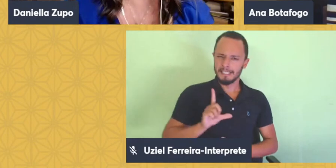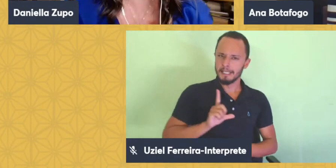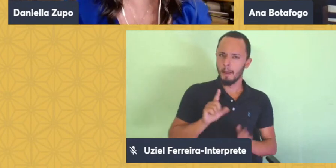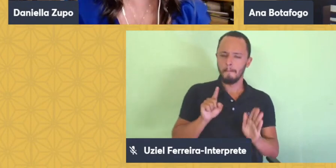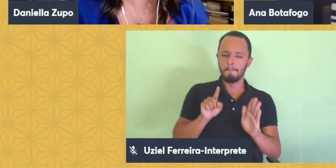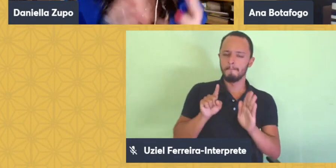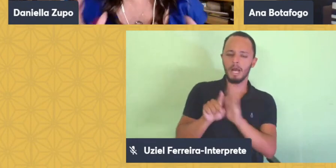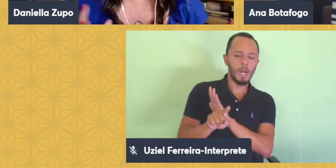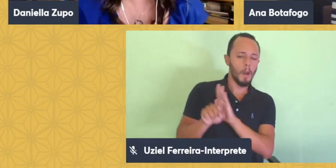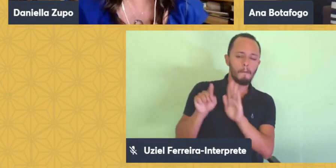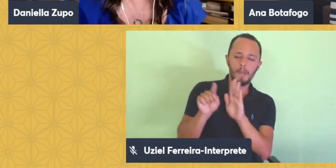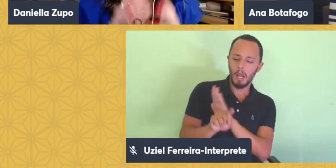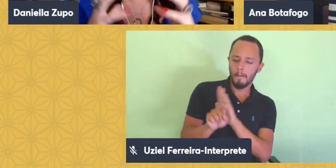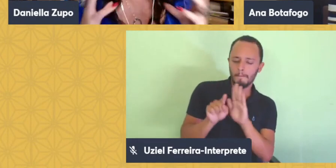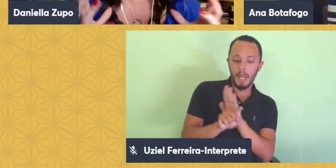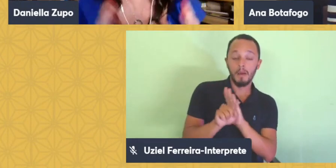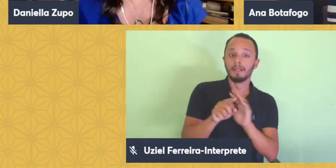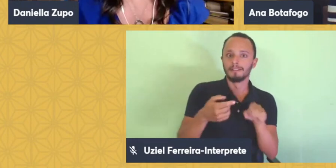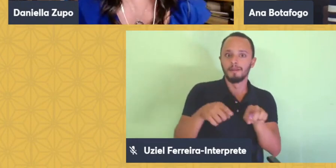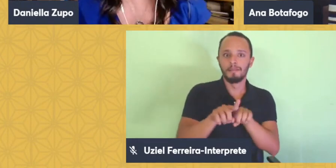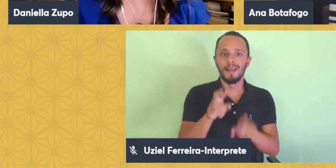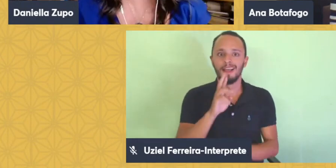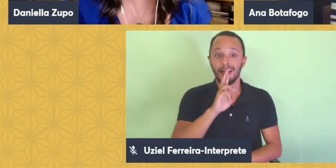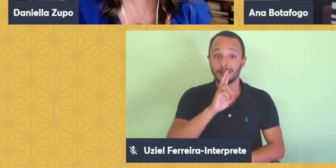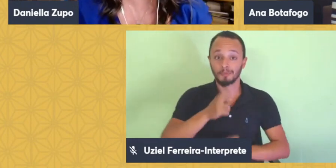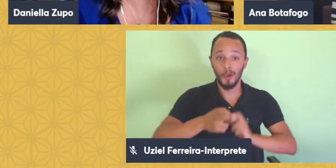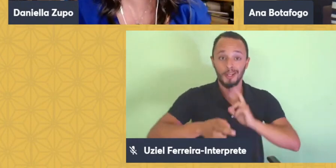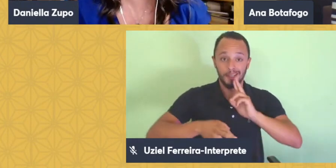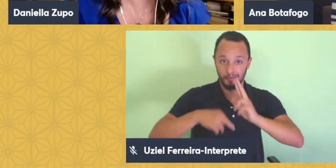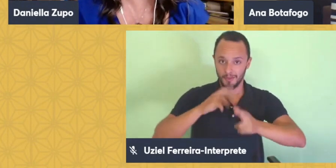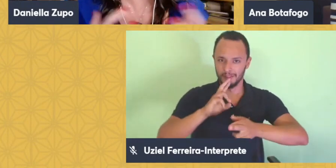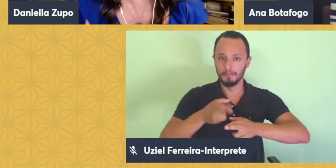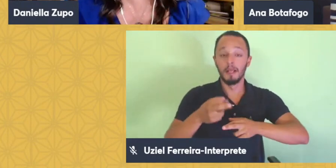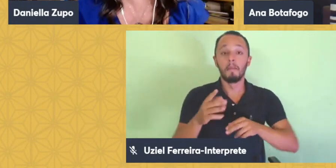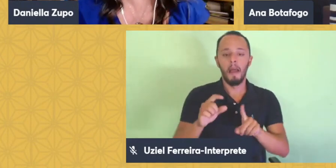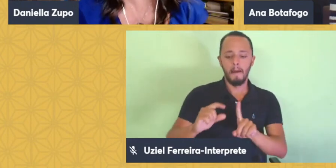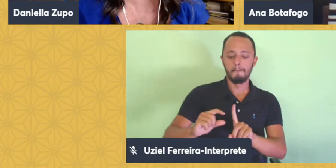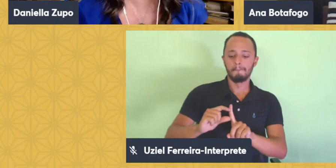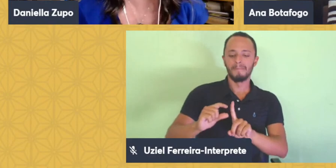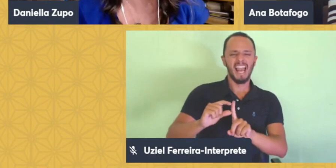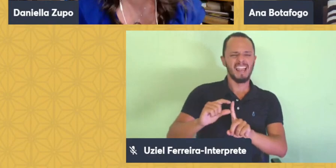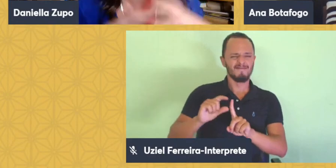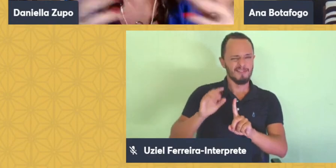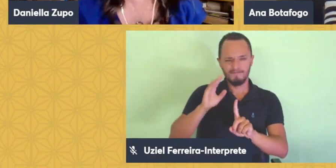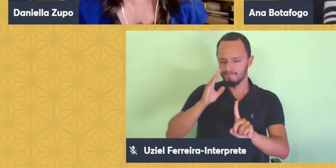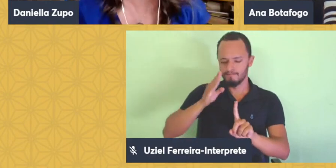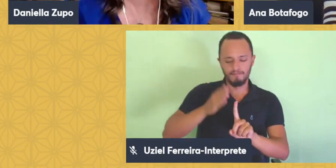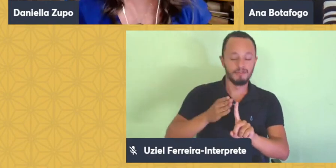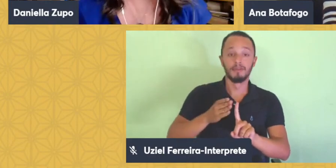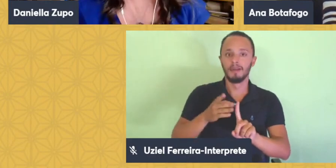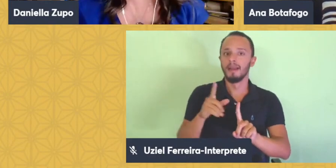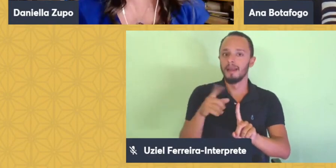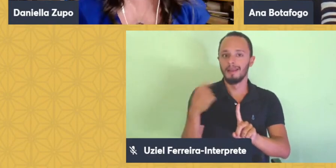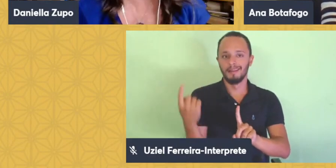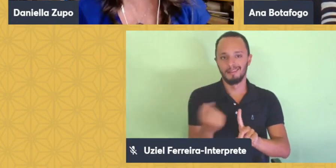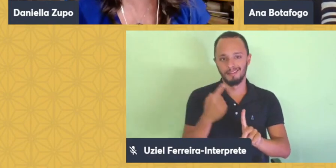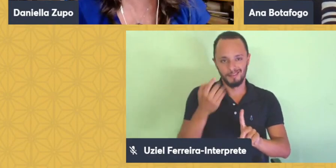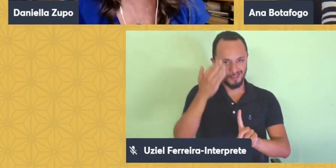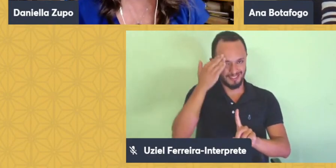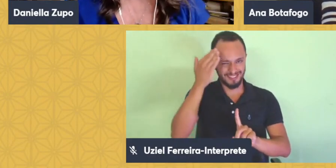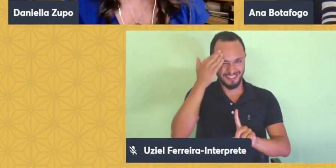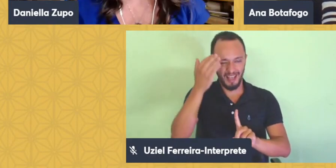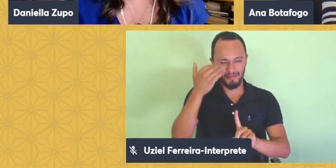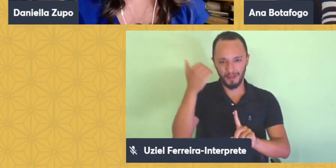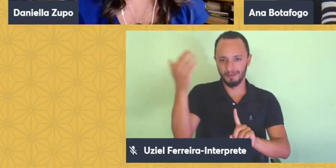mas sem dúvida é começar com essa palavra eu acho que é uma uma grande sacada né Tem certeza que vai ser uma conversa rica para todos nós tô